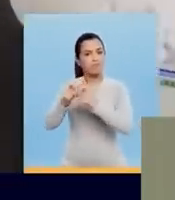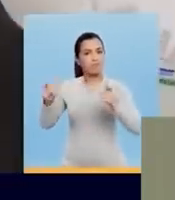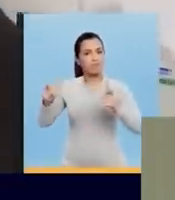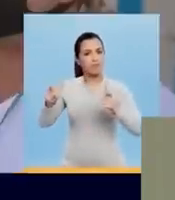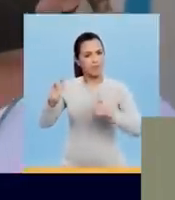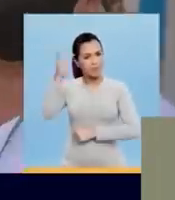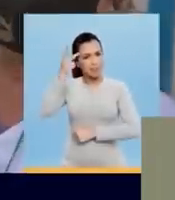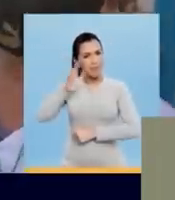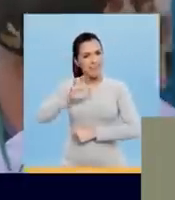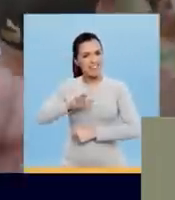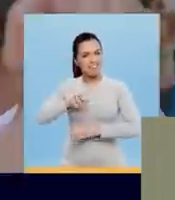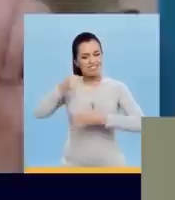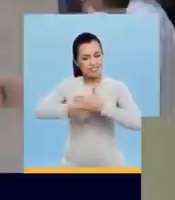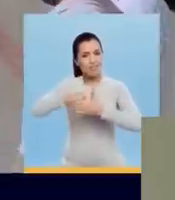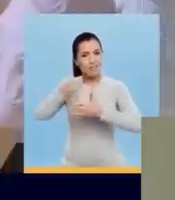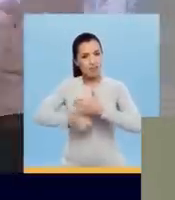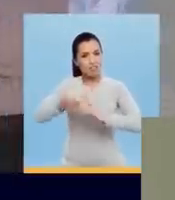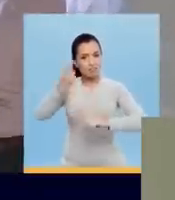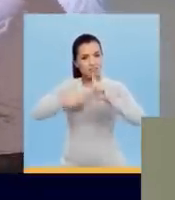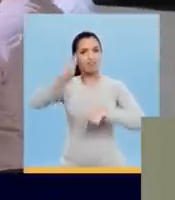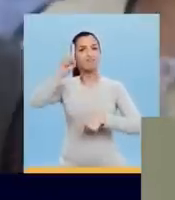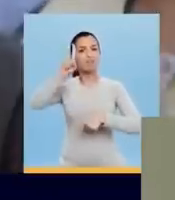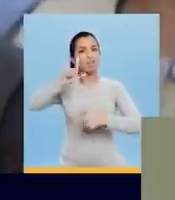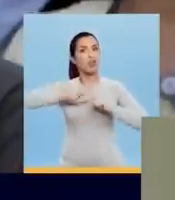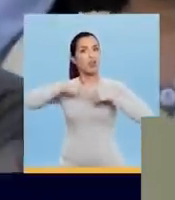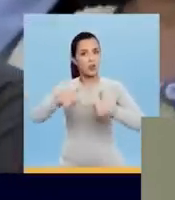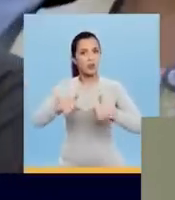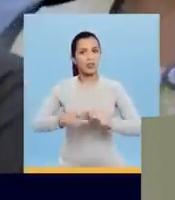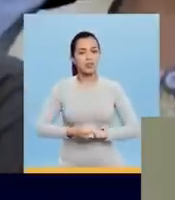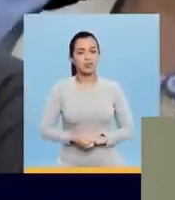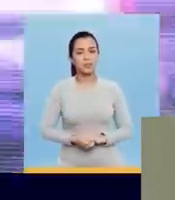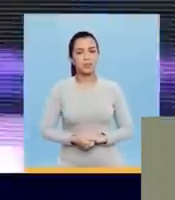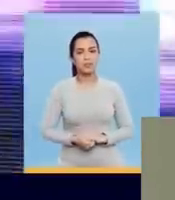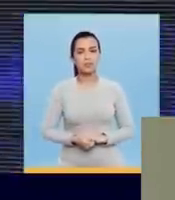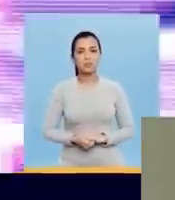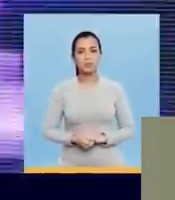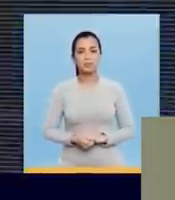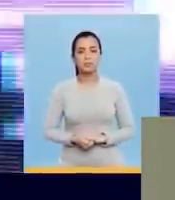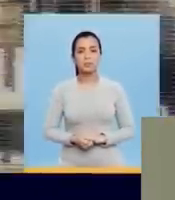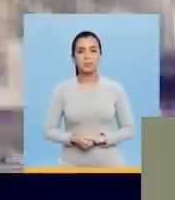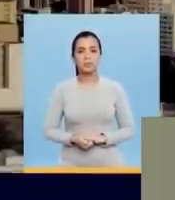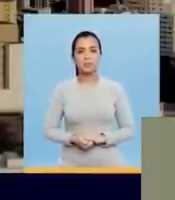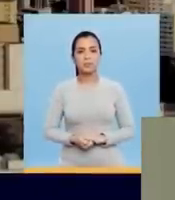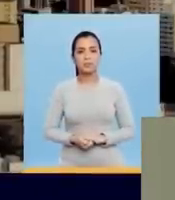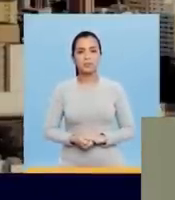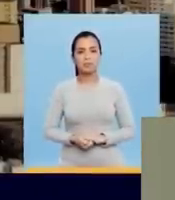sua maioria. São Paulo é essa força, essa história de superação e de luta.